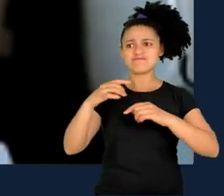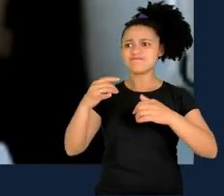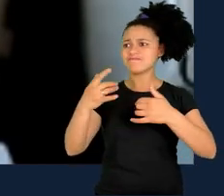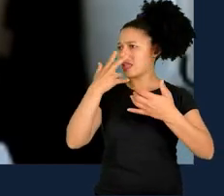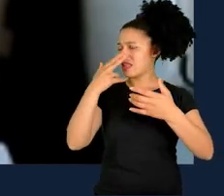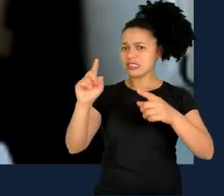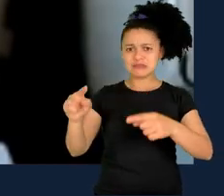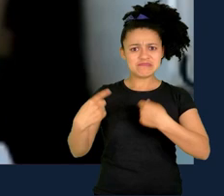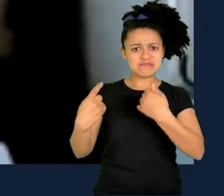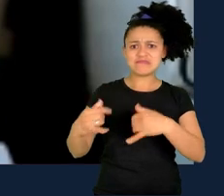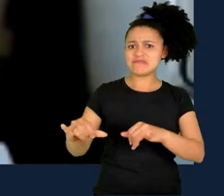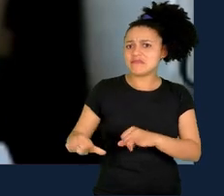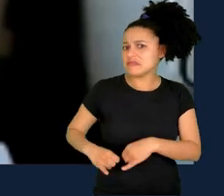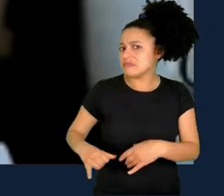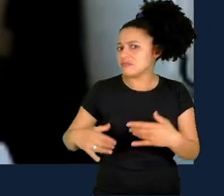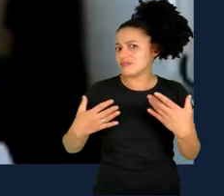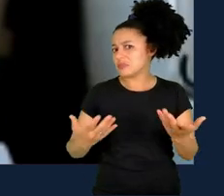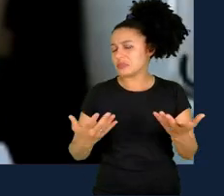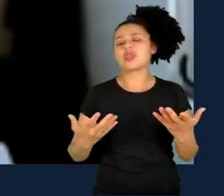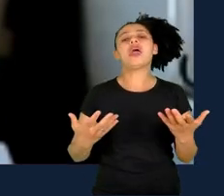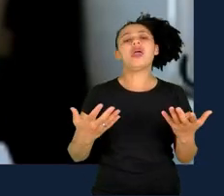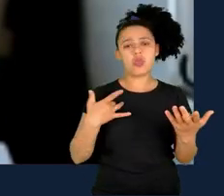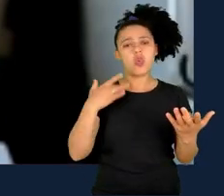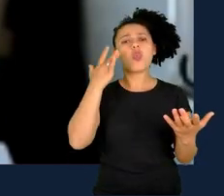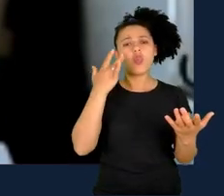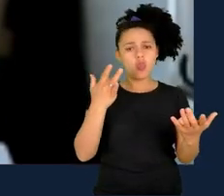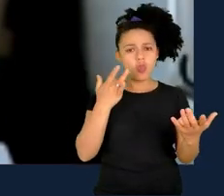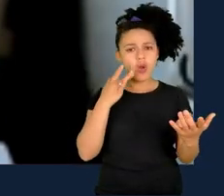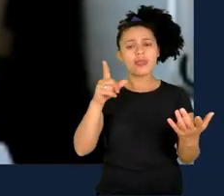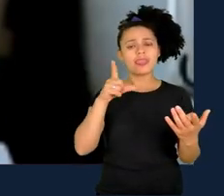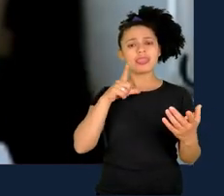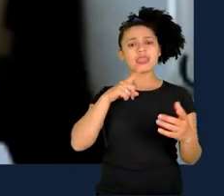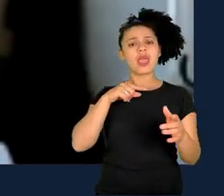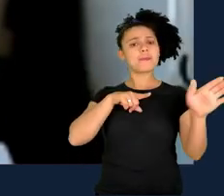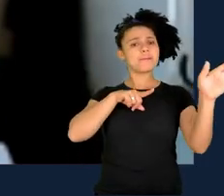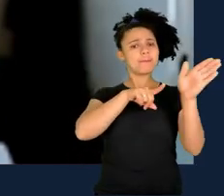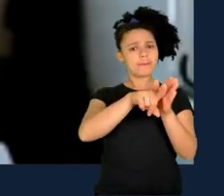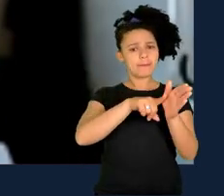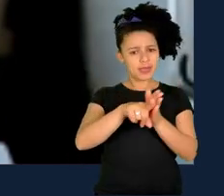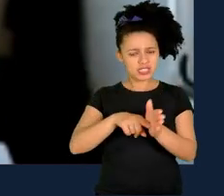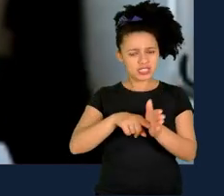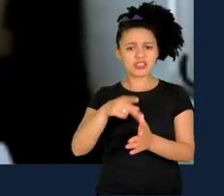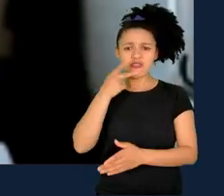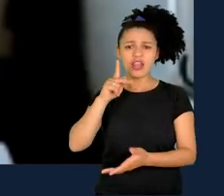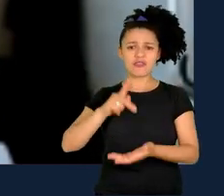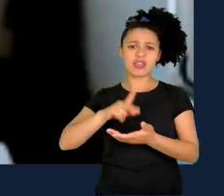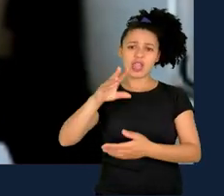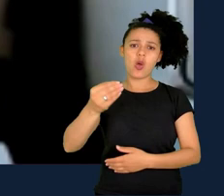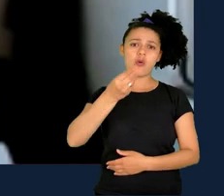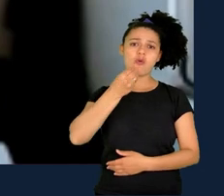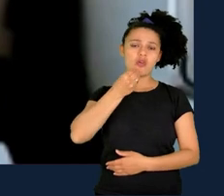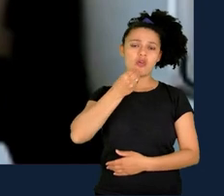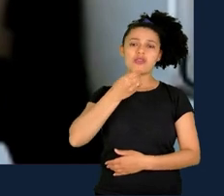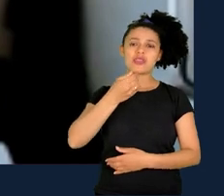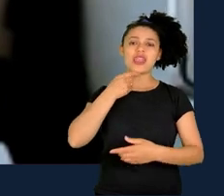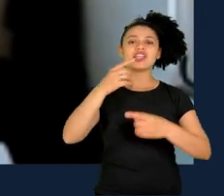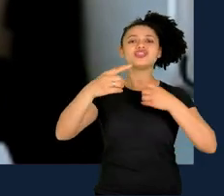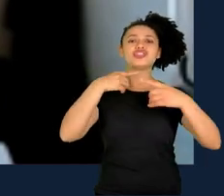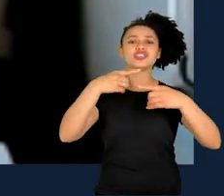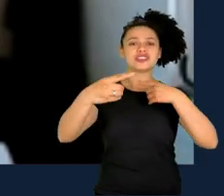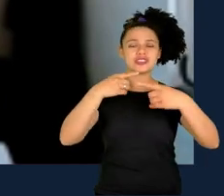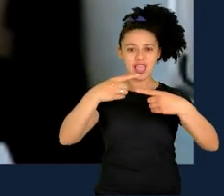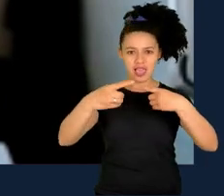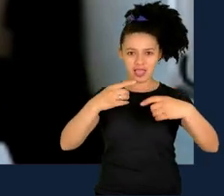alguma forma? Então, eu acho que há uma abordagem que diz que isso aqui é realmente uma oportunidade para o diálogo e, com